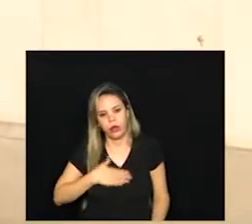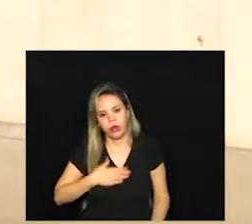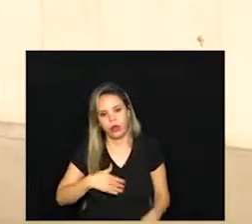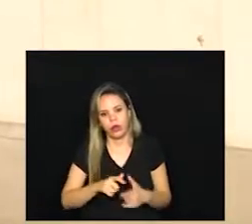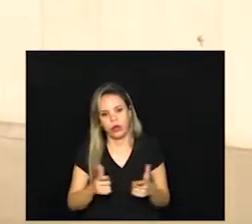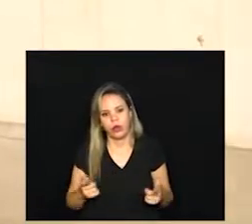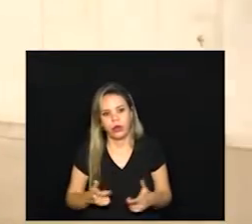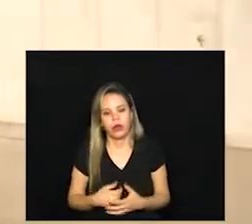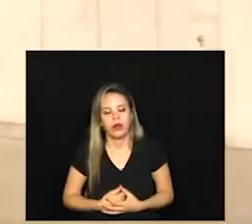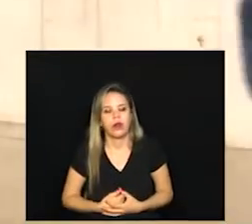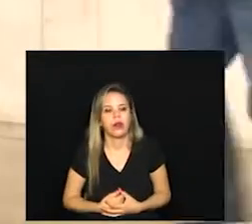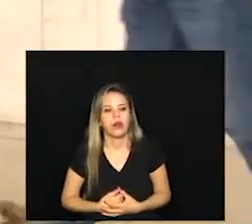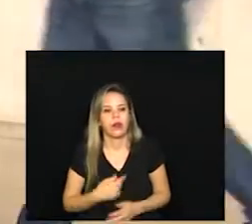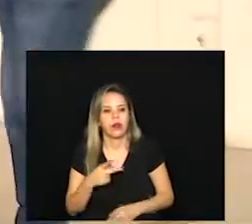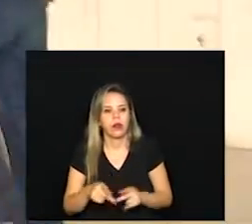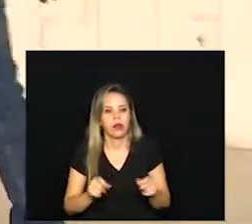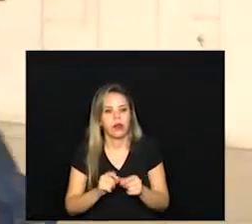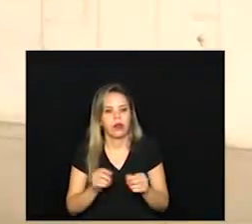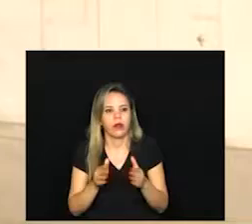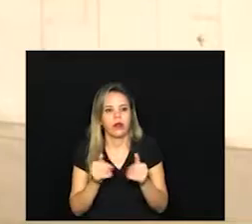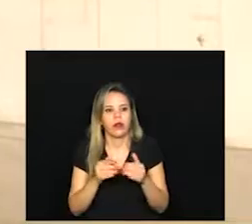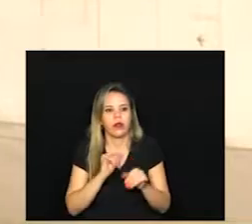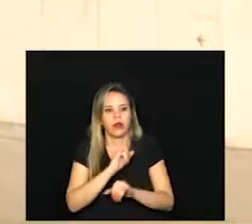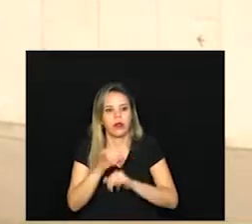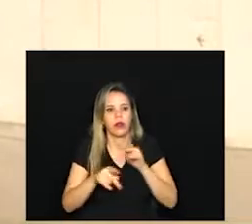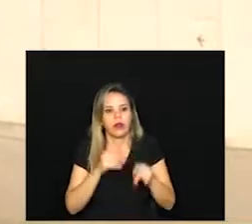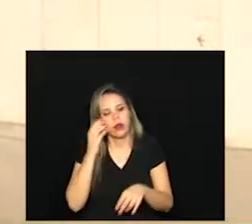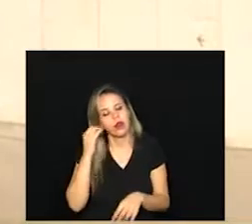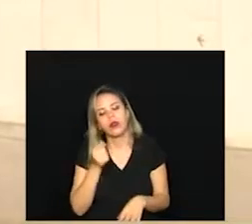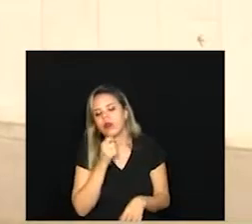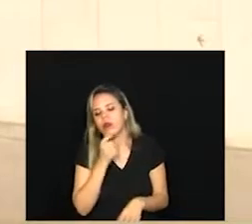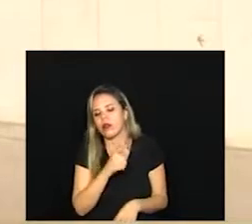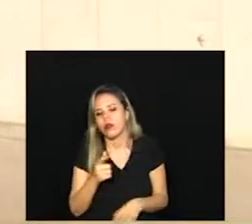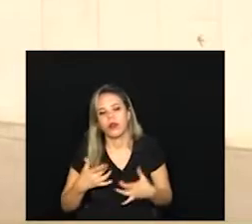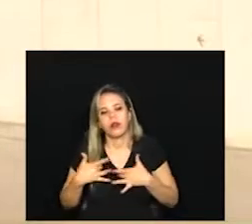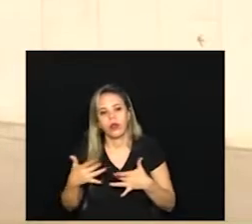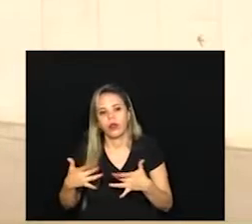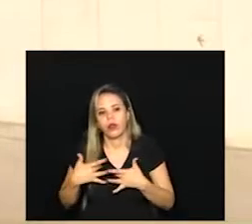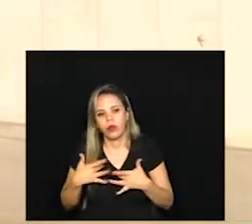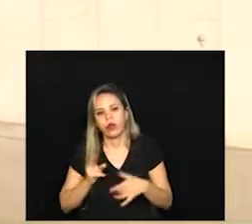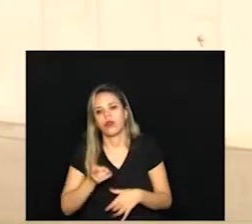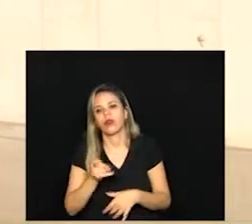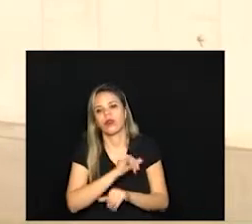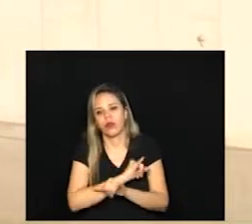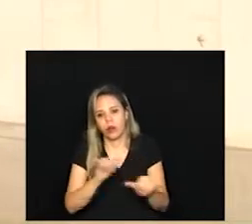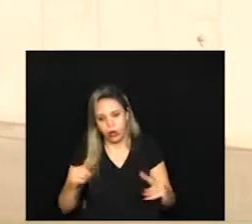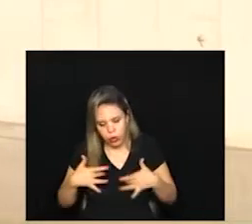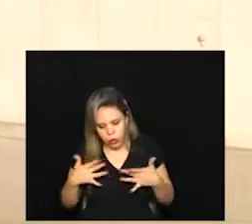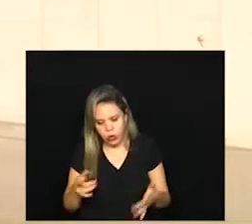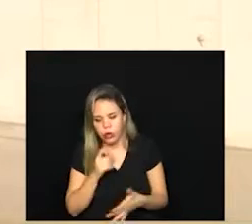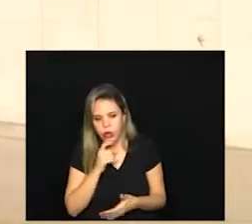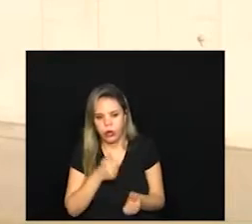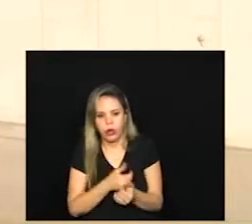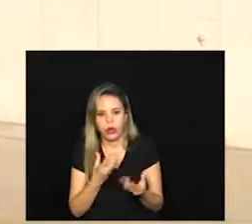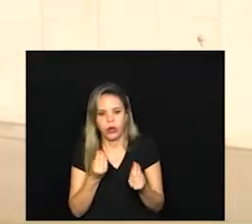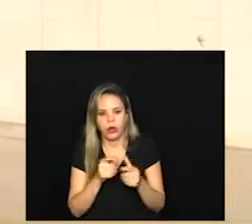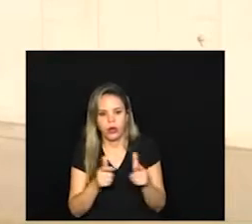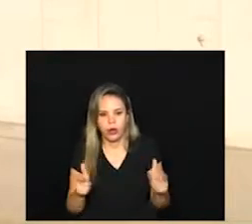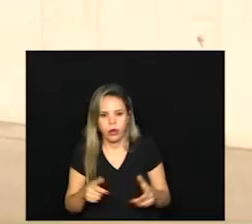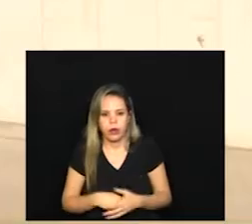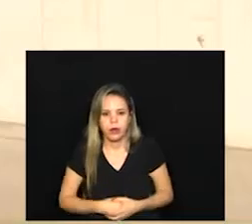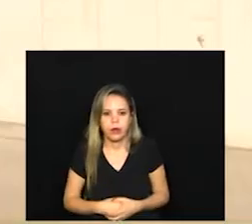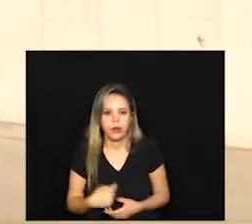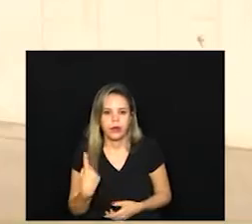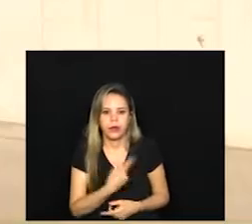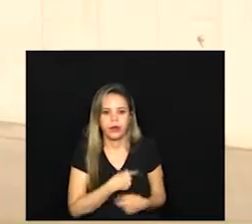ampliar. Então, quem, a gente faz até um pedido para a população, quem ainda não doou, a campanha continua, a gente vê que o frio está intensificando.